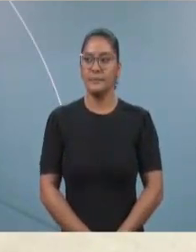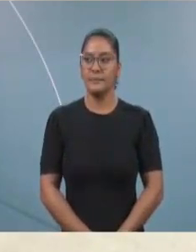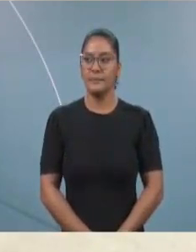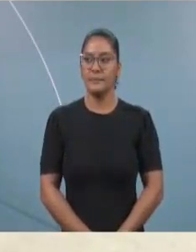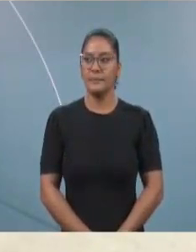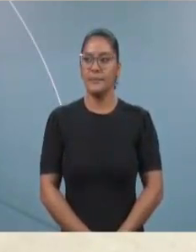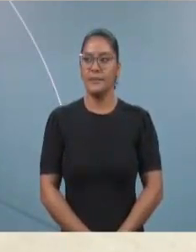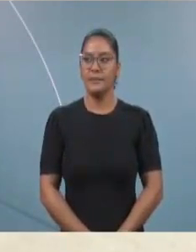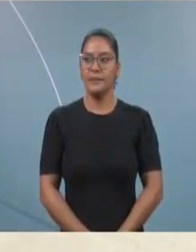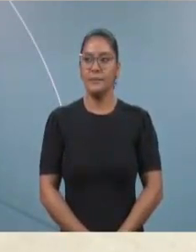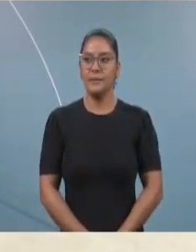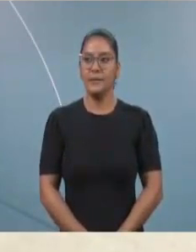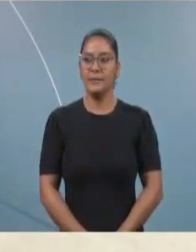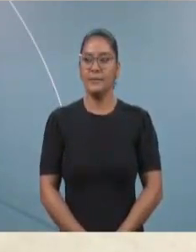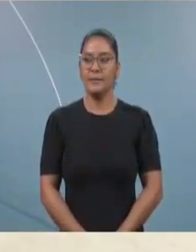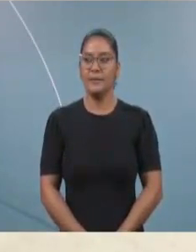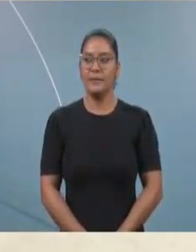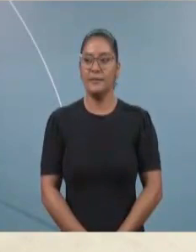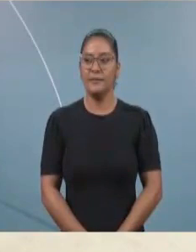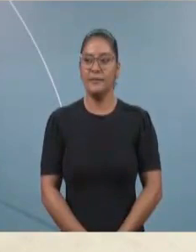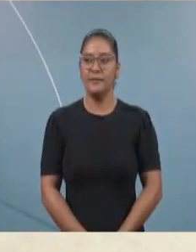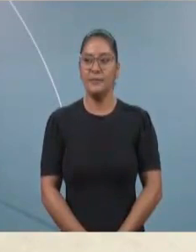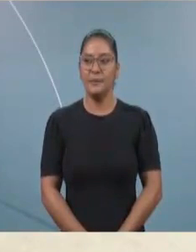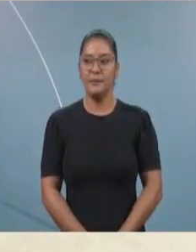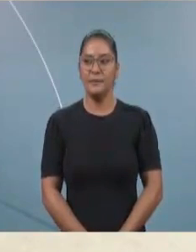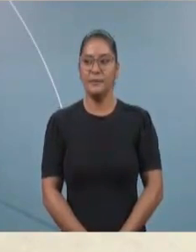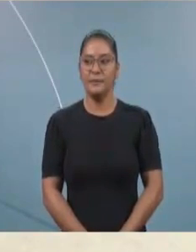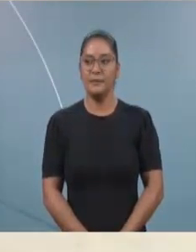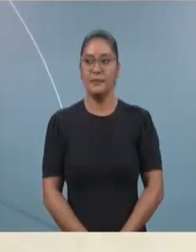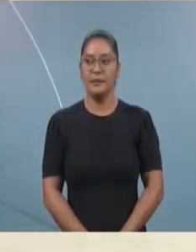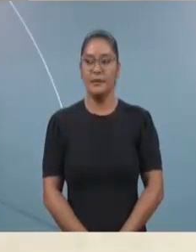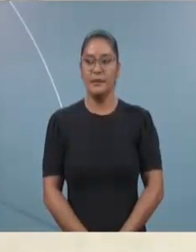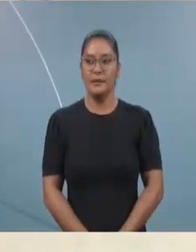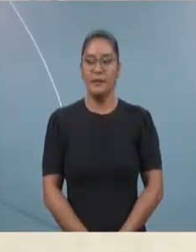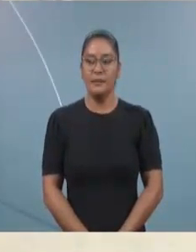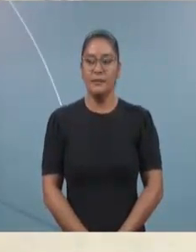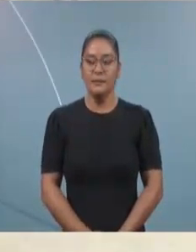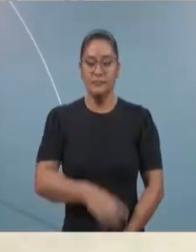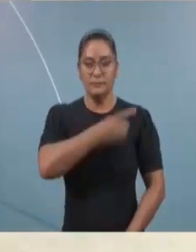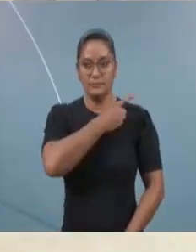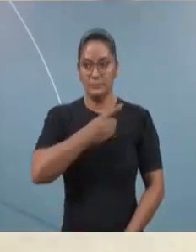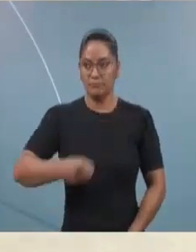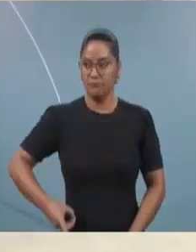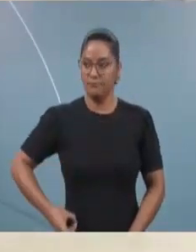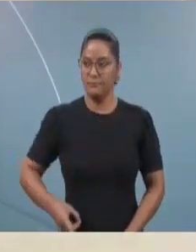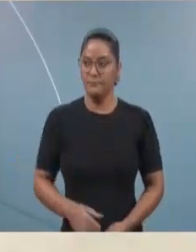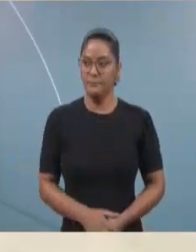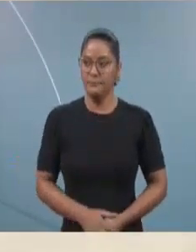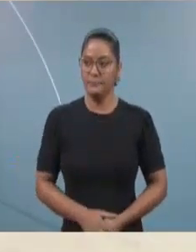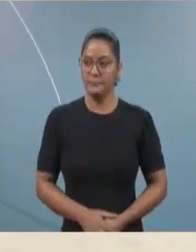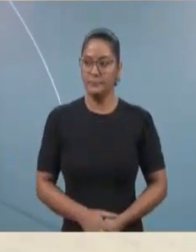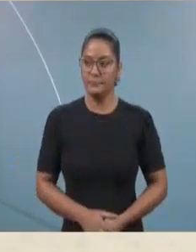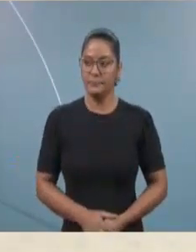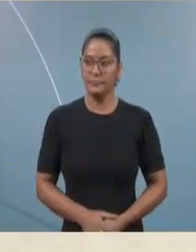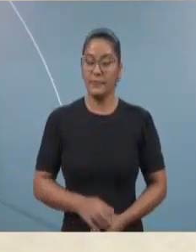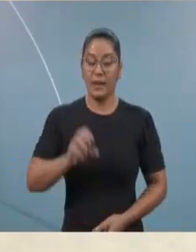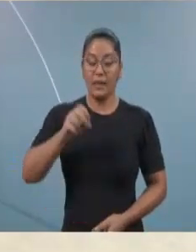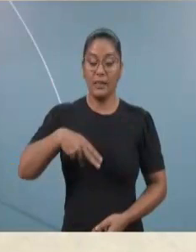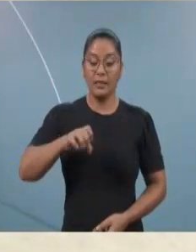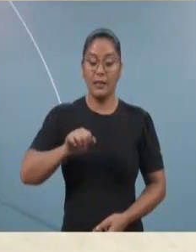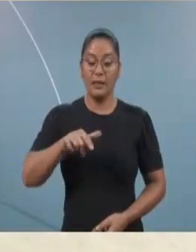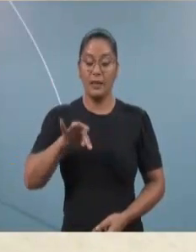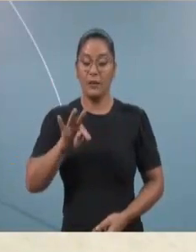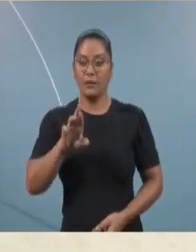escrito palavra fala n Passa então Deputado Deputado Deputado néon Queiroz